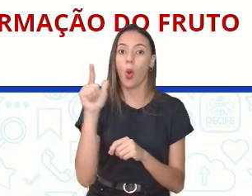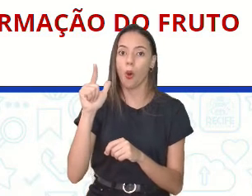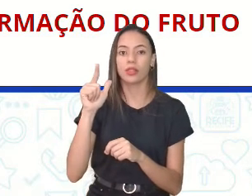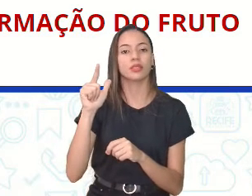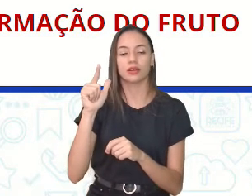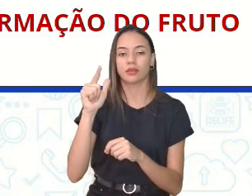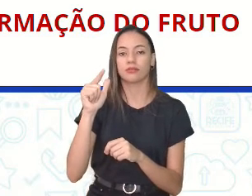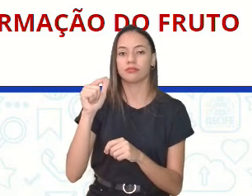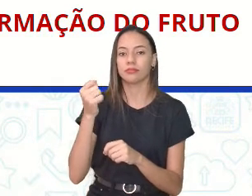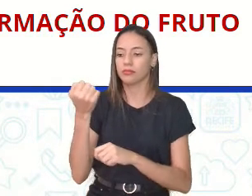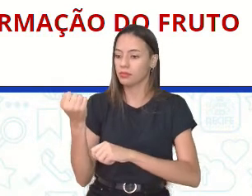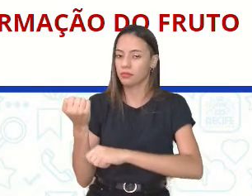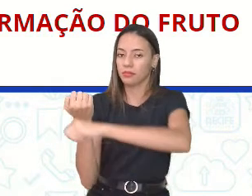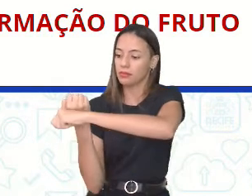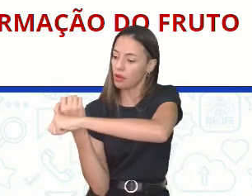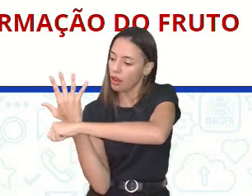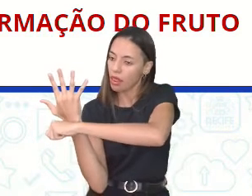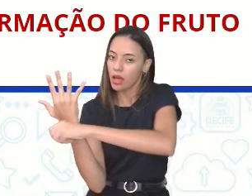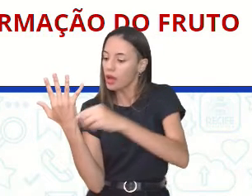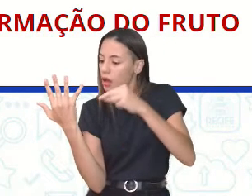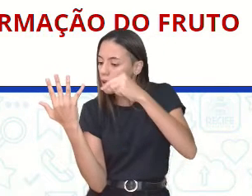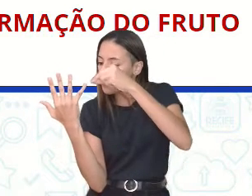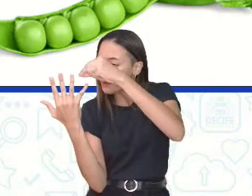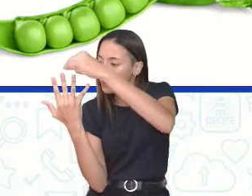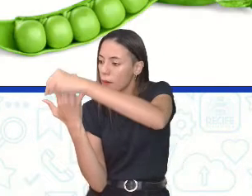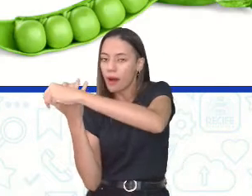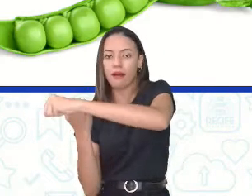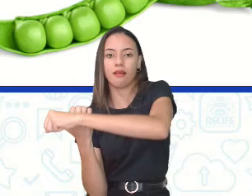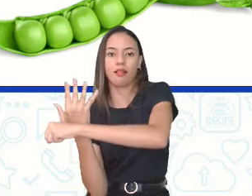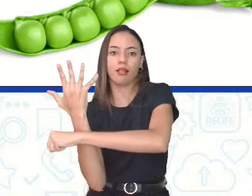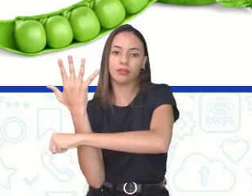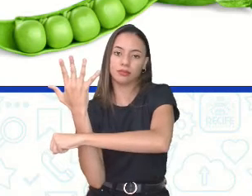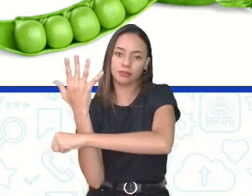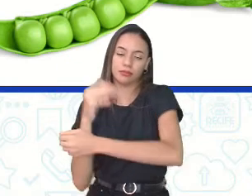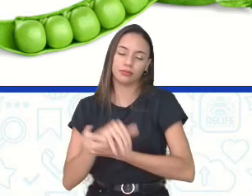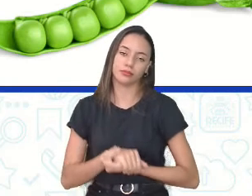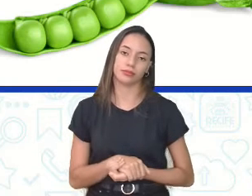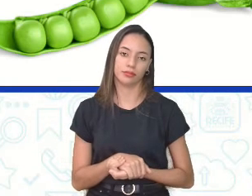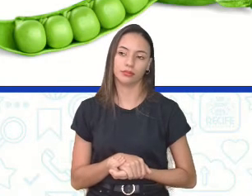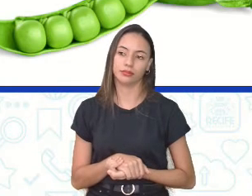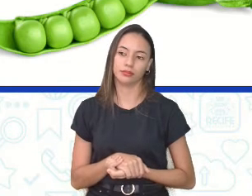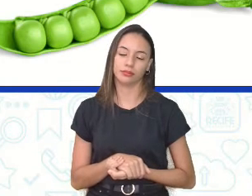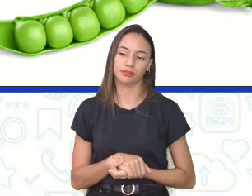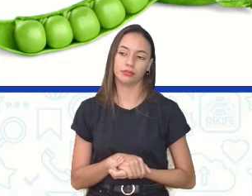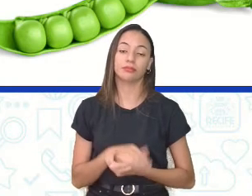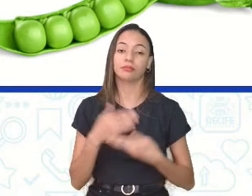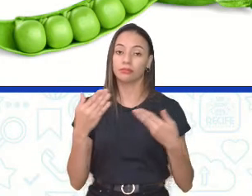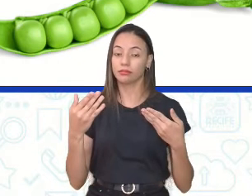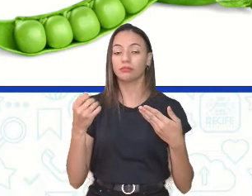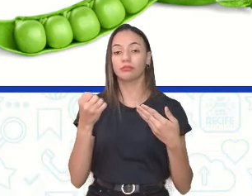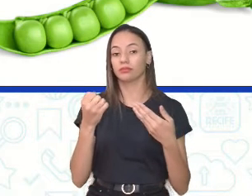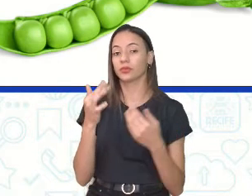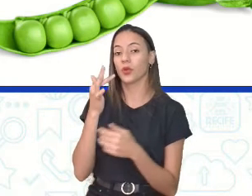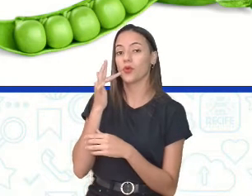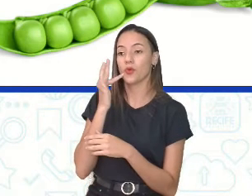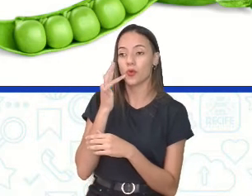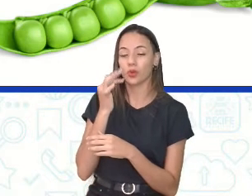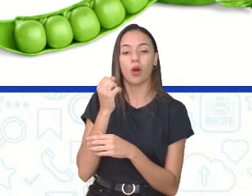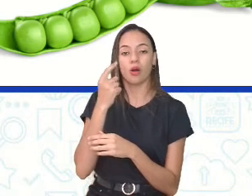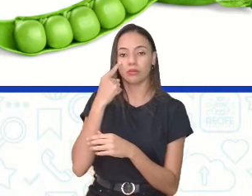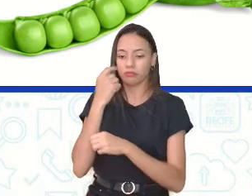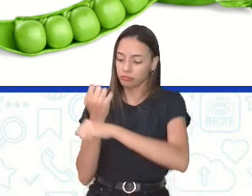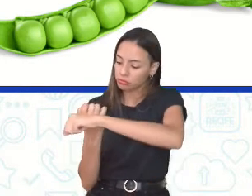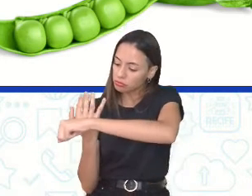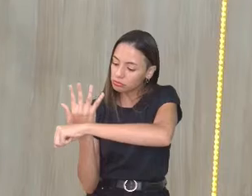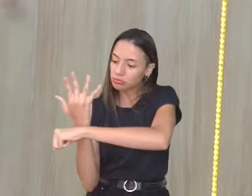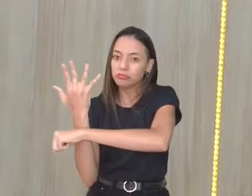pólen de outro indivíduo, para ver essa diversidade. Certo? Então, formação do fruto, sementes maduras,